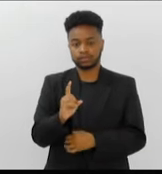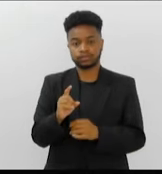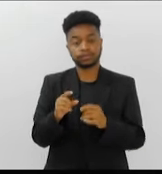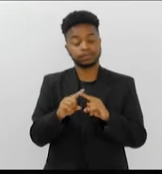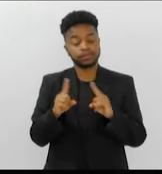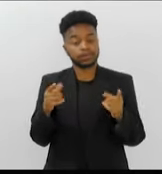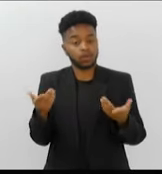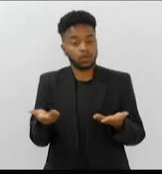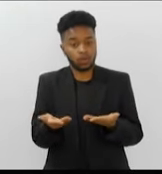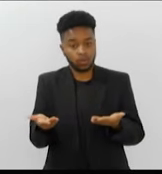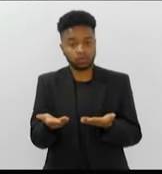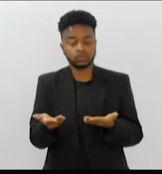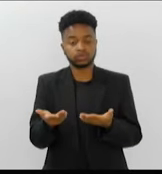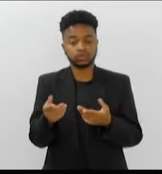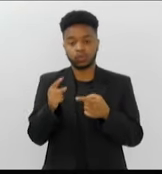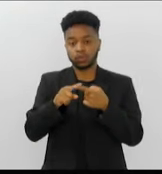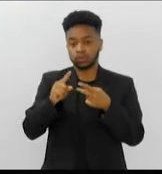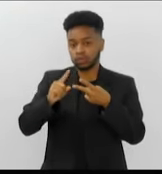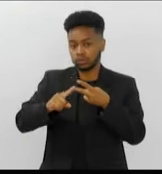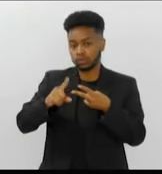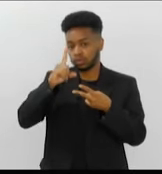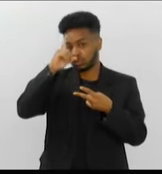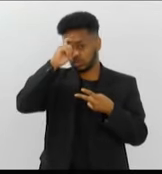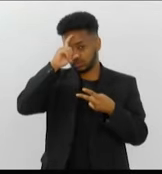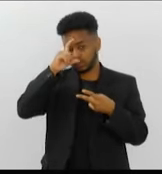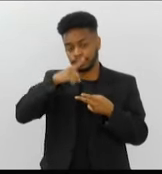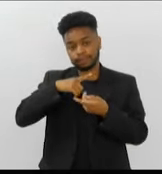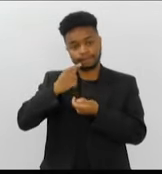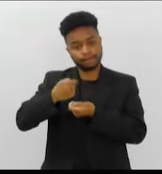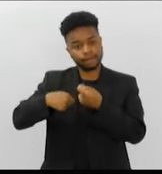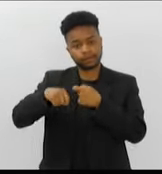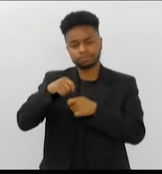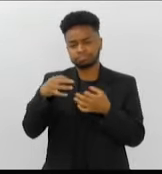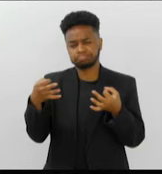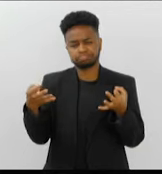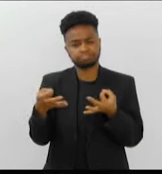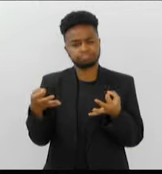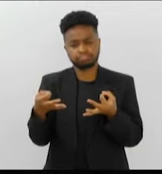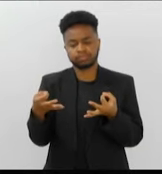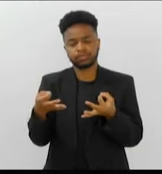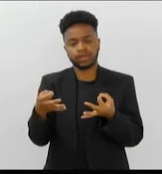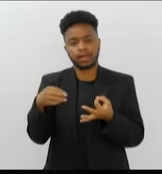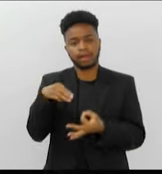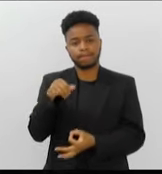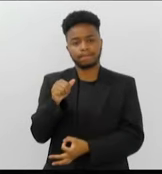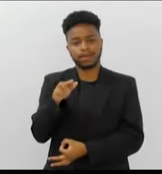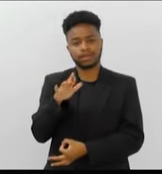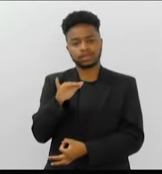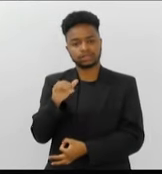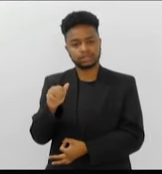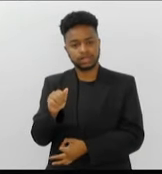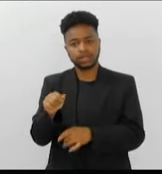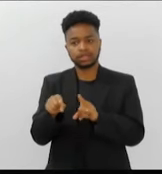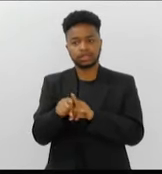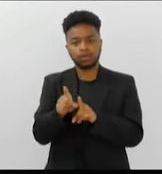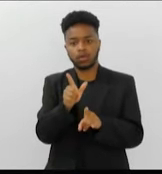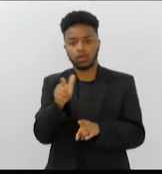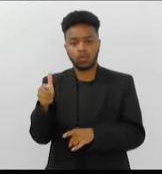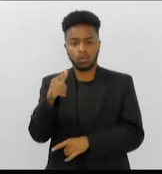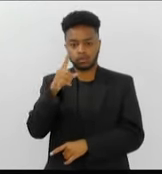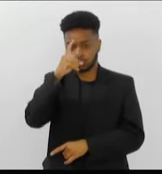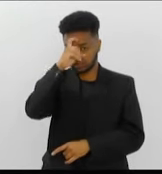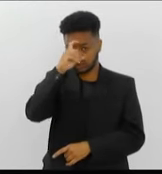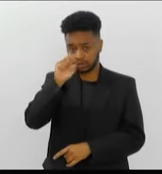Hoje, o Hospital do Retiro, administrado belamente pela Márcia Cury, e o Hospital São João